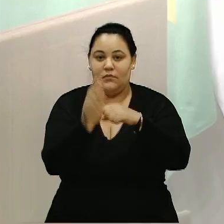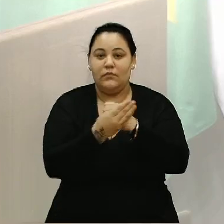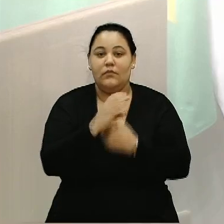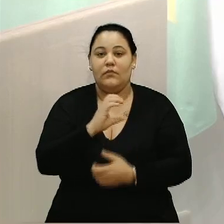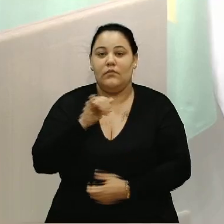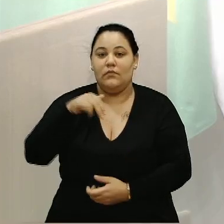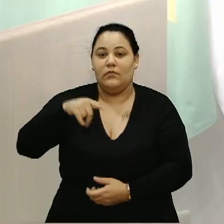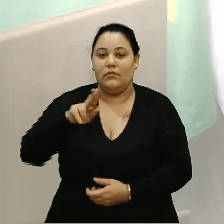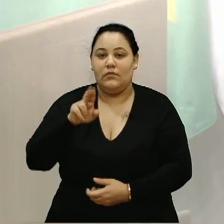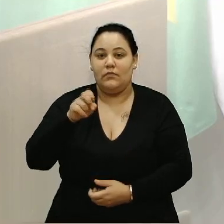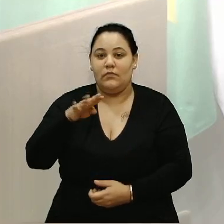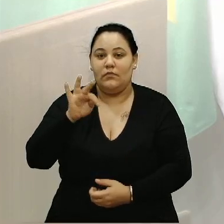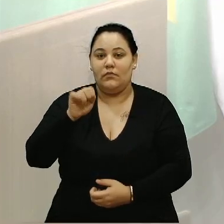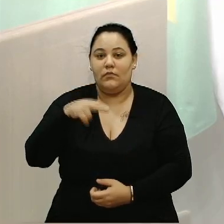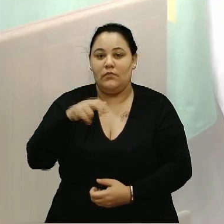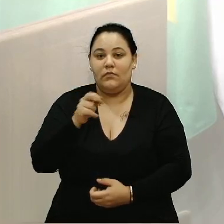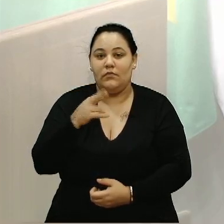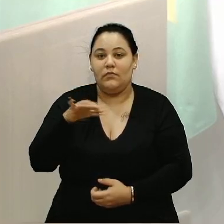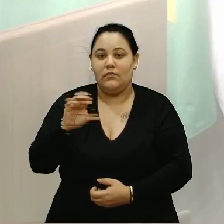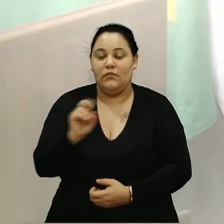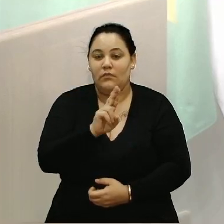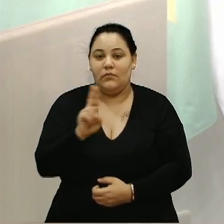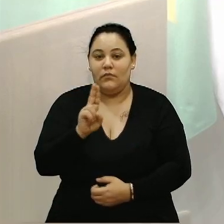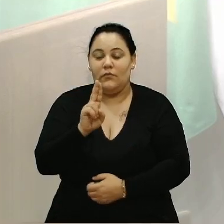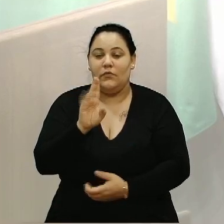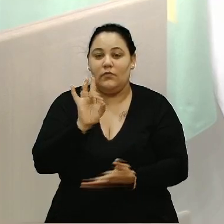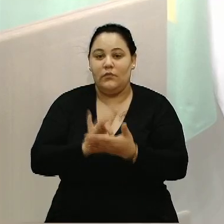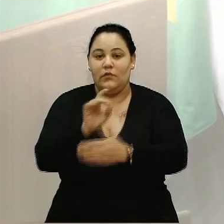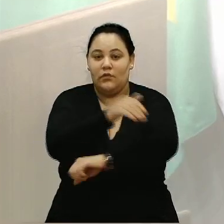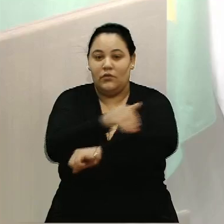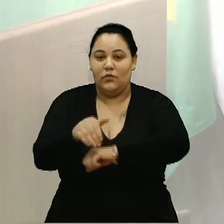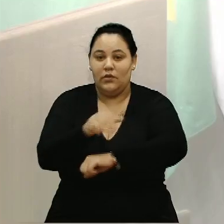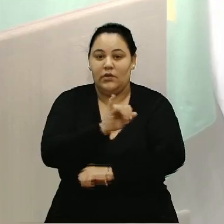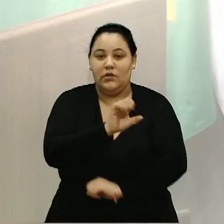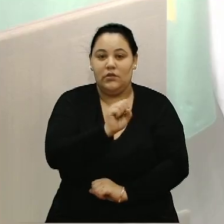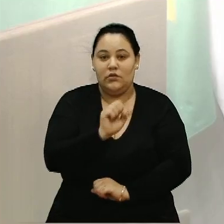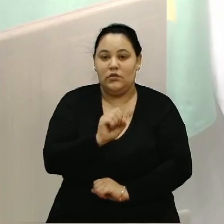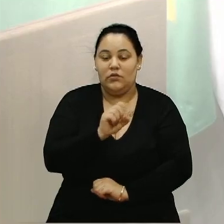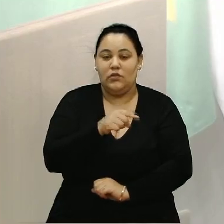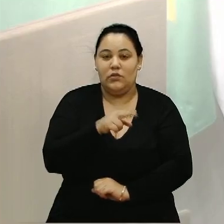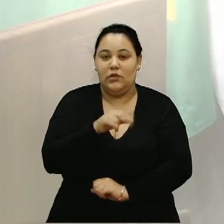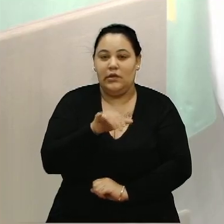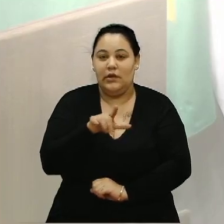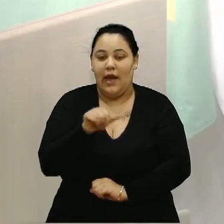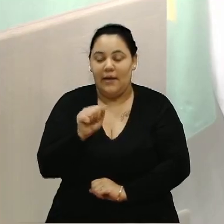Cinquentenário com o nome de Rua Isolina Castellassi.